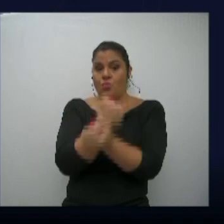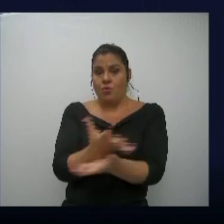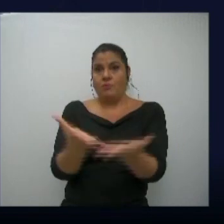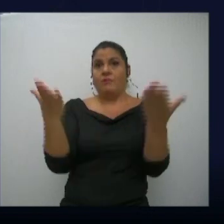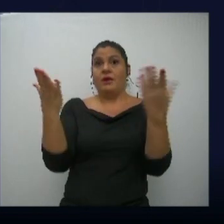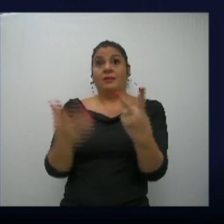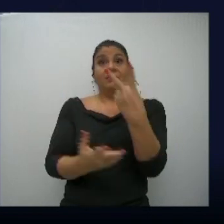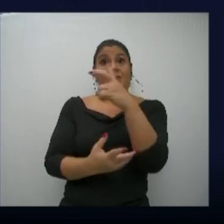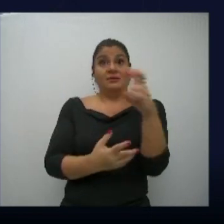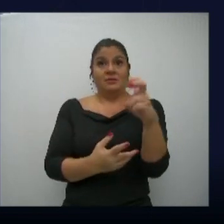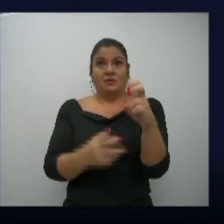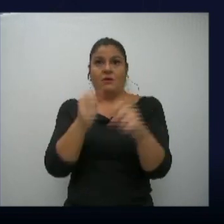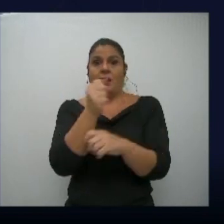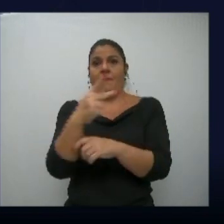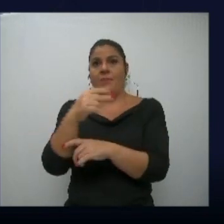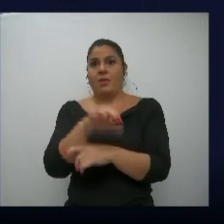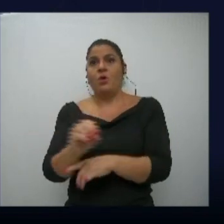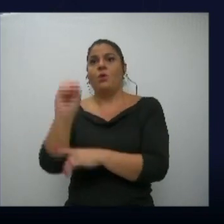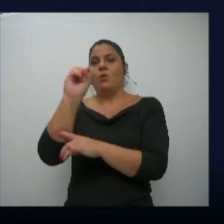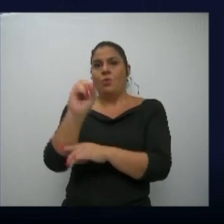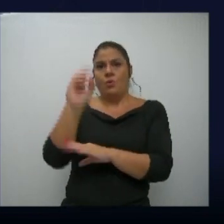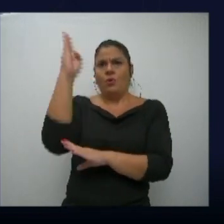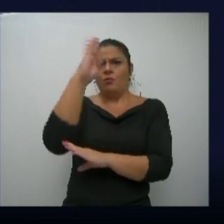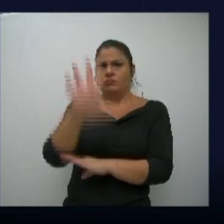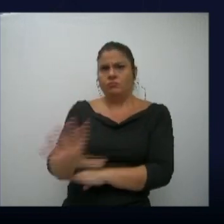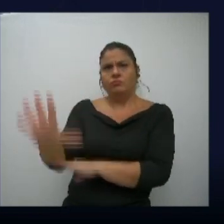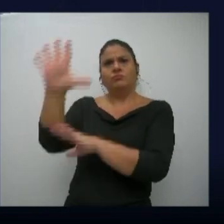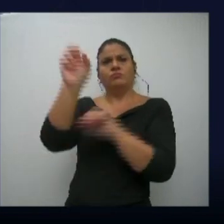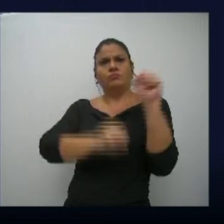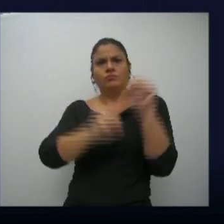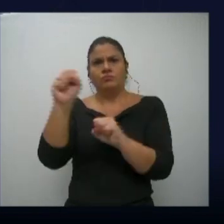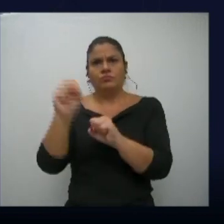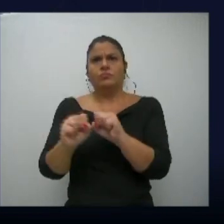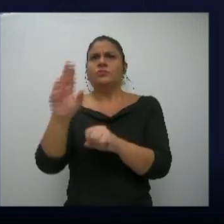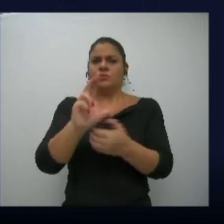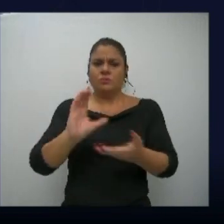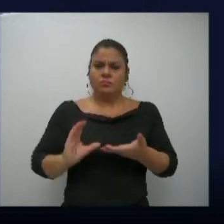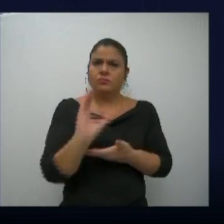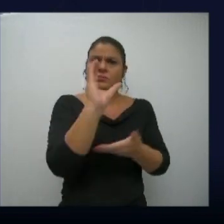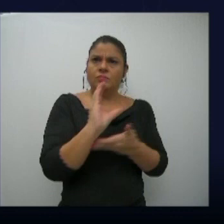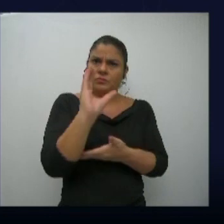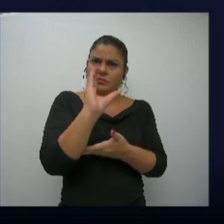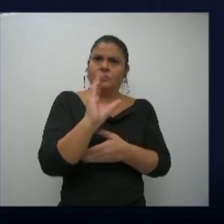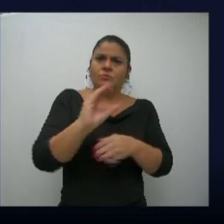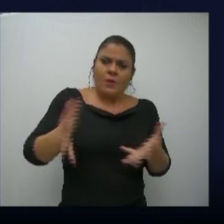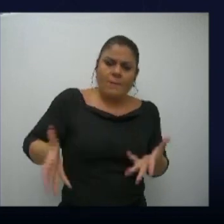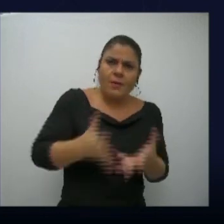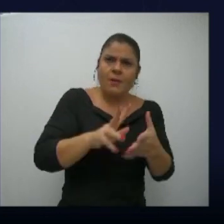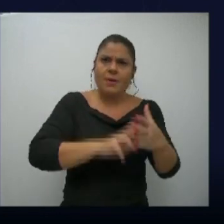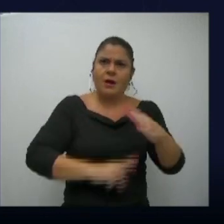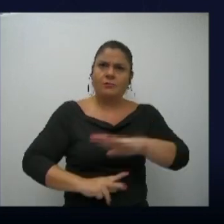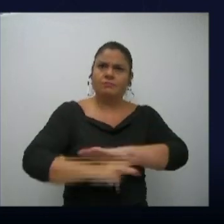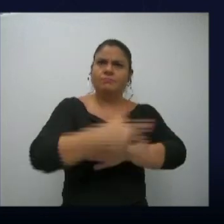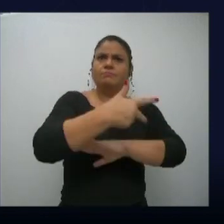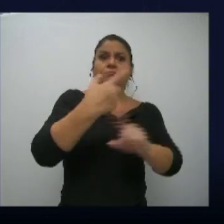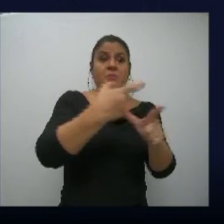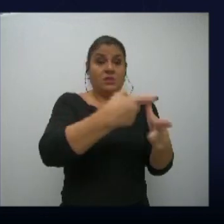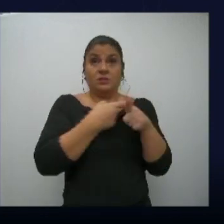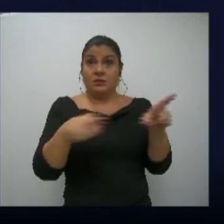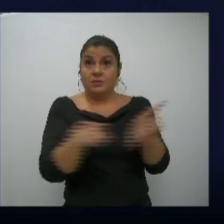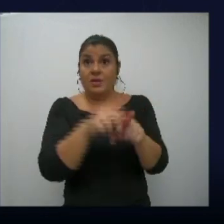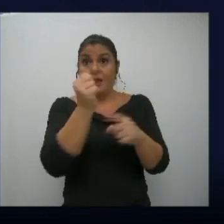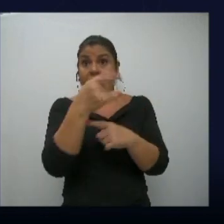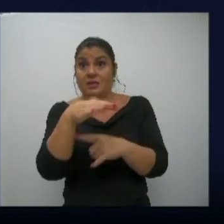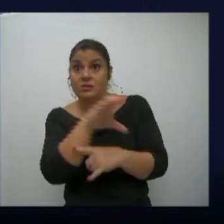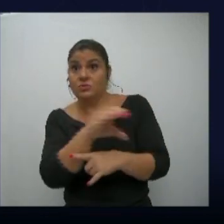25 é pious da empresa eu estou usando Mercado de Capitais para impulsionar não só em ações mais em dívidas também